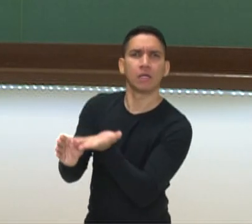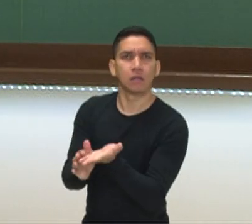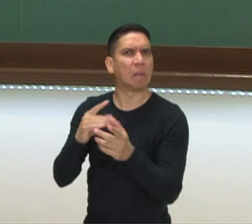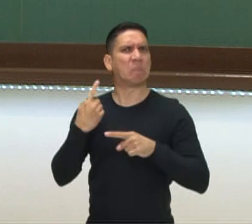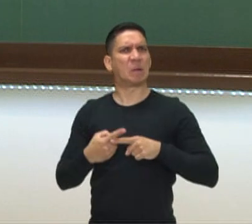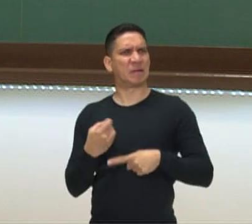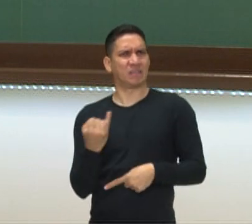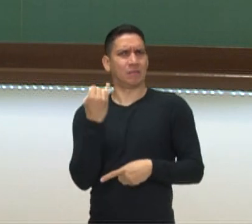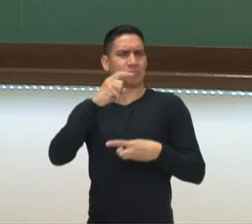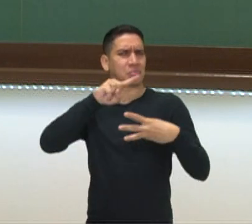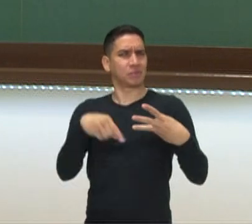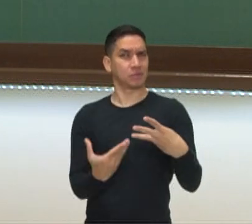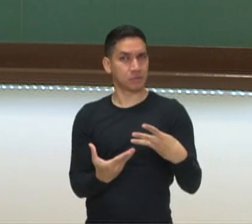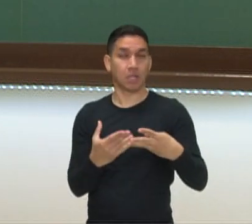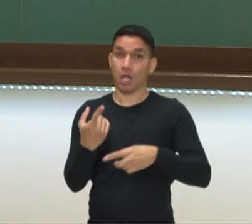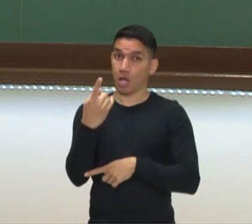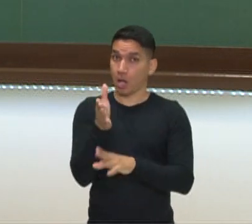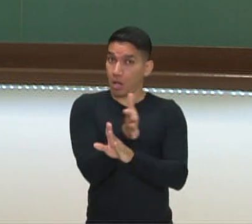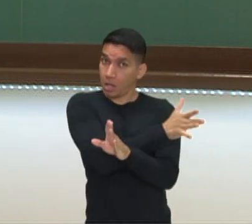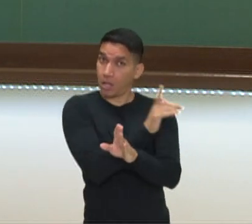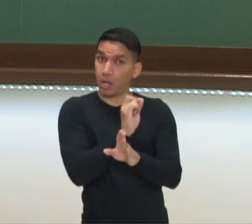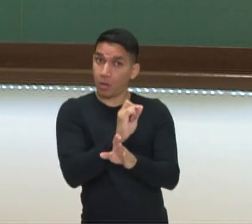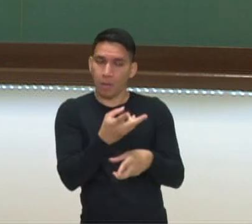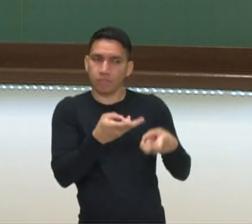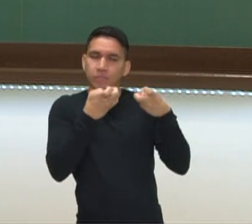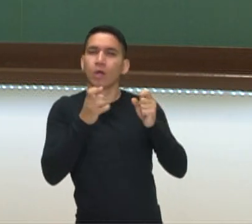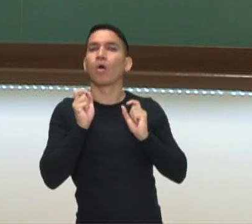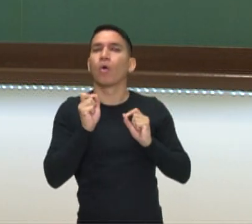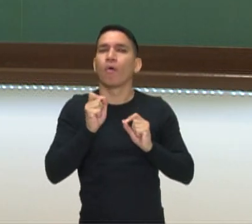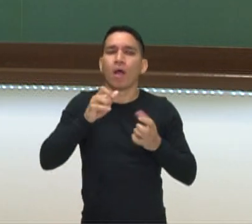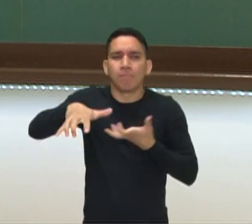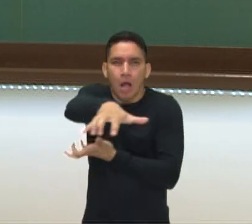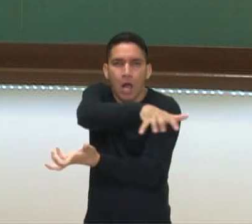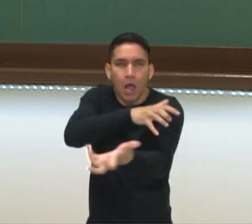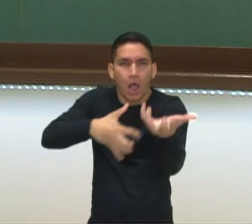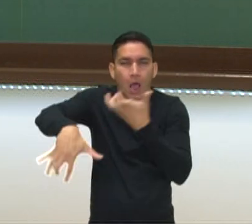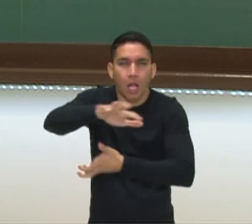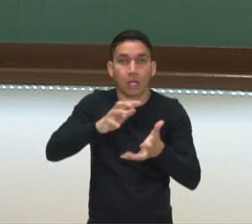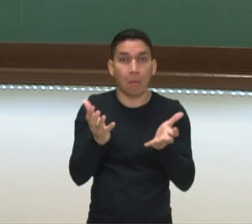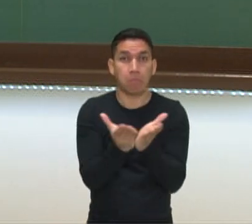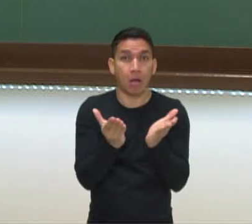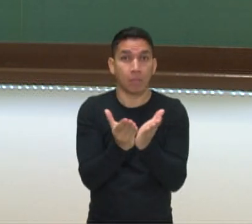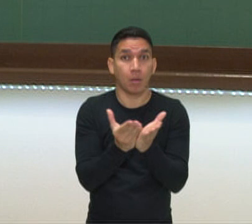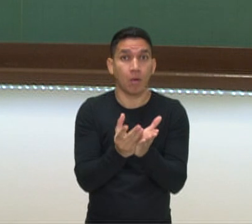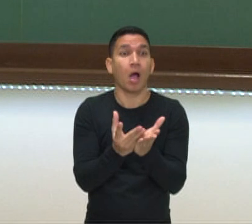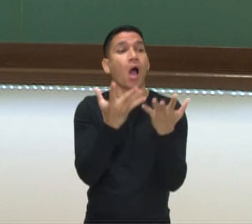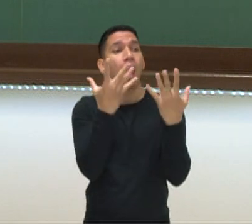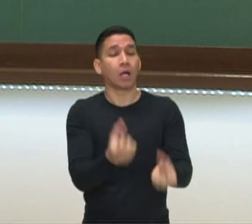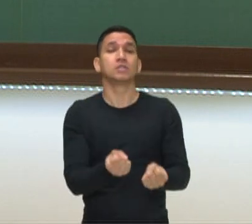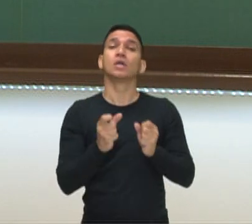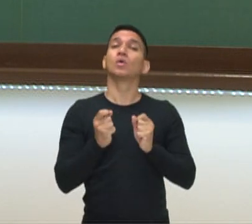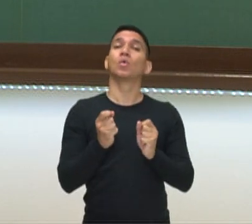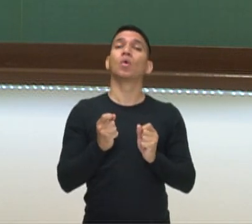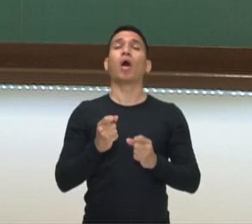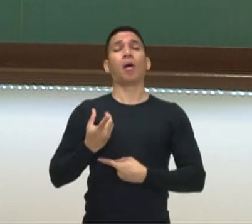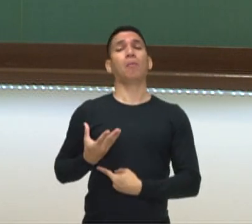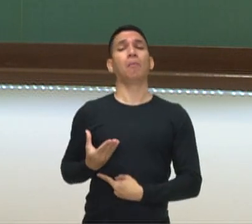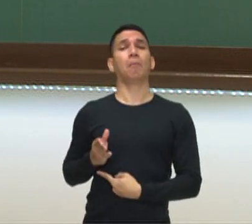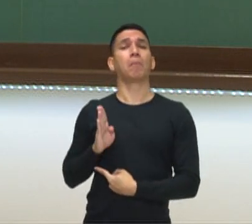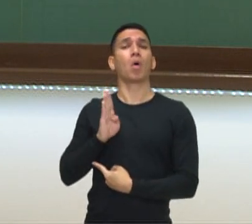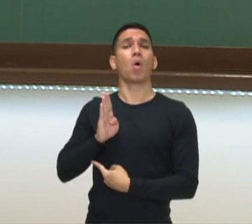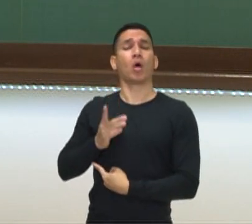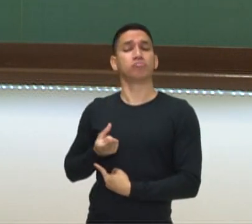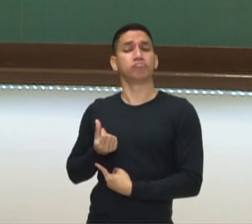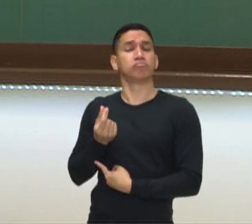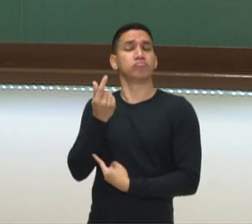nas aulas anteriores que a reforma protestante, ela acabou agradando a burguesia, né? E